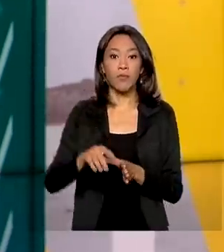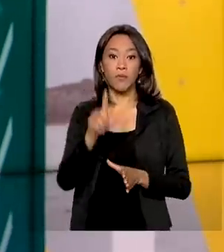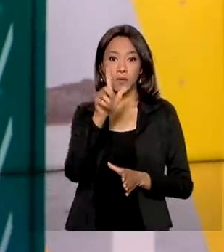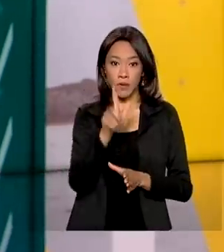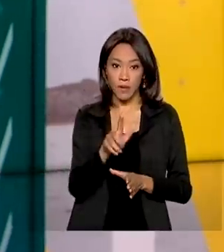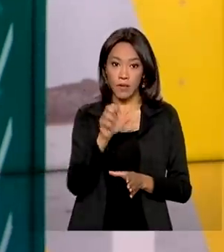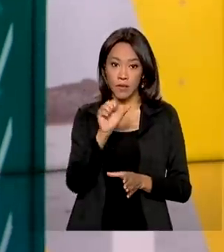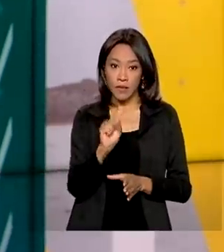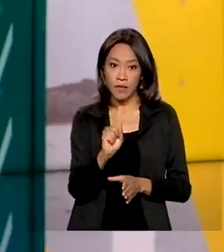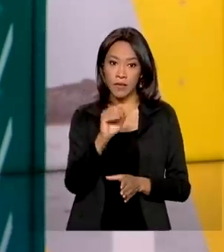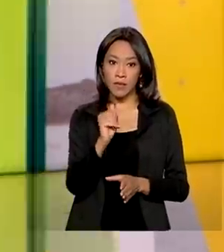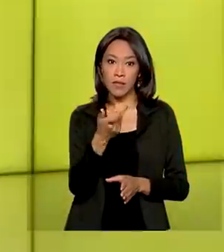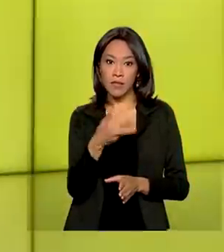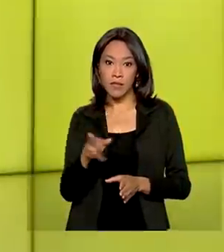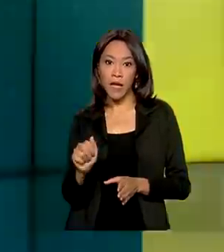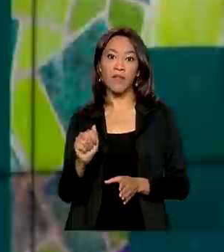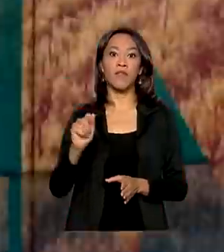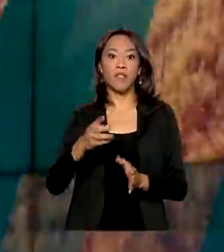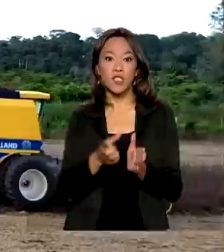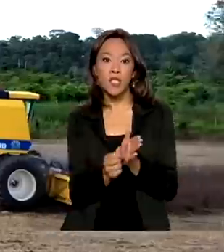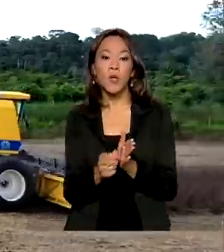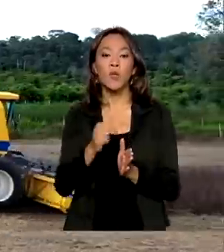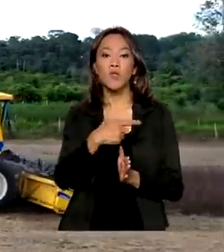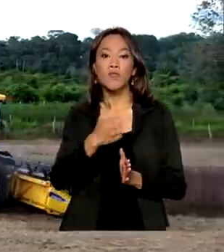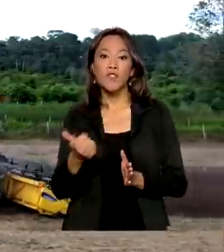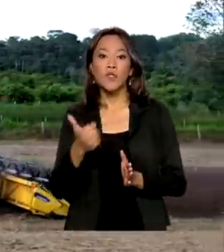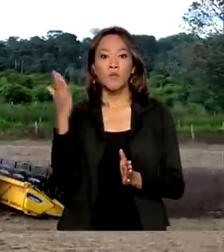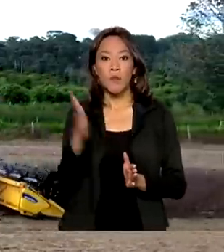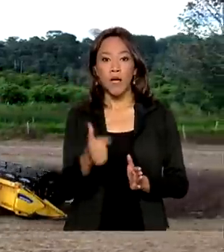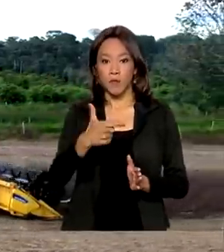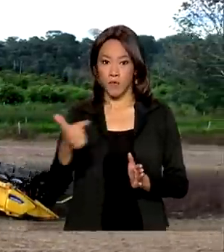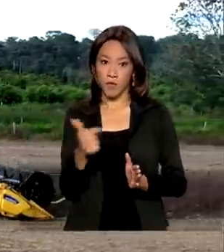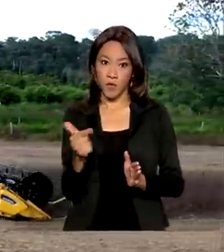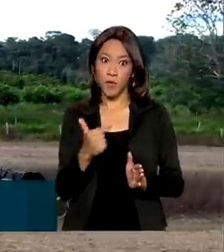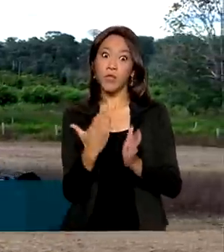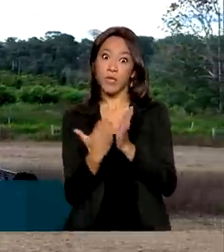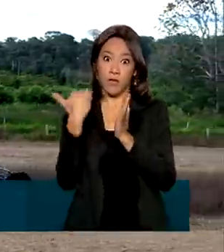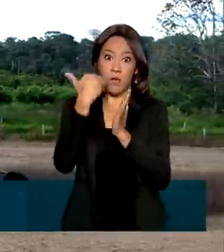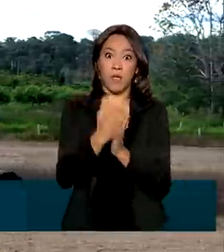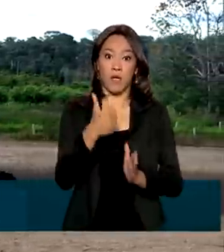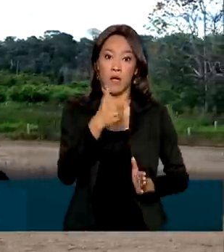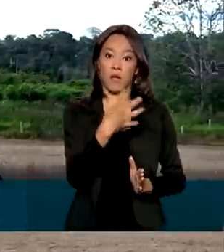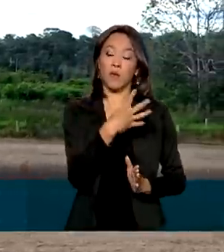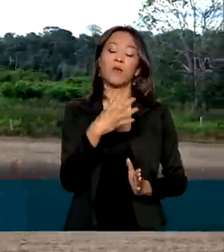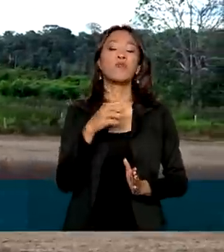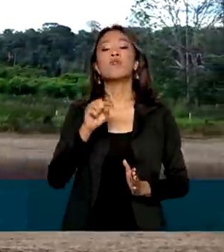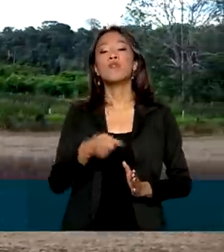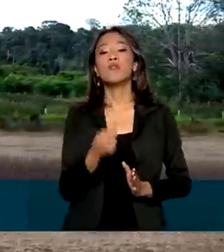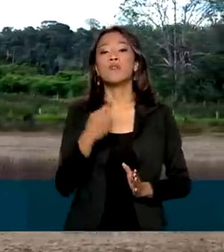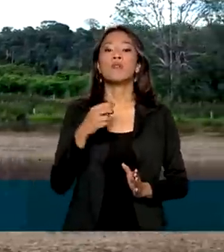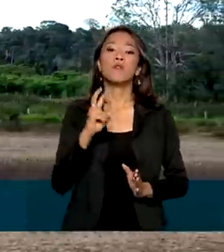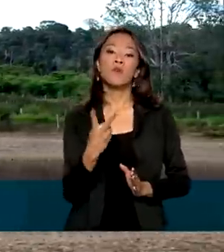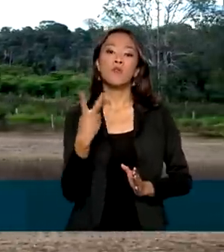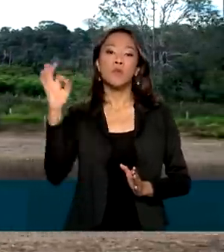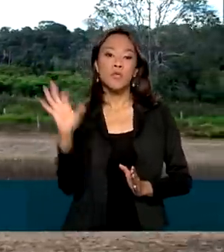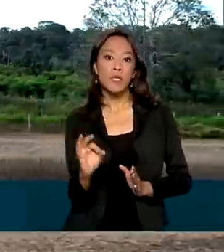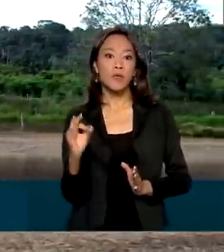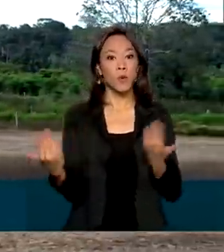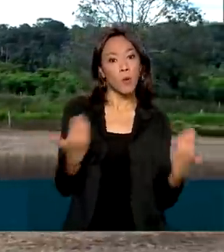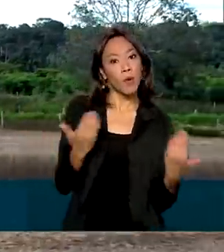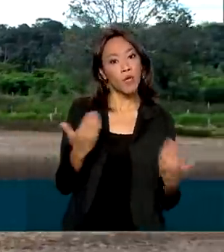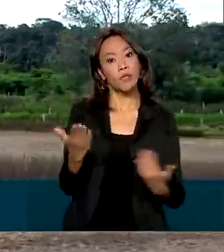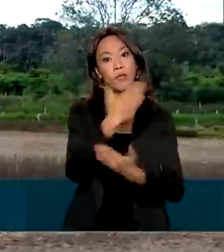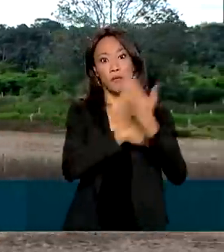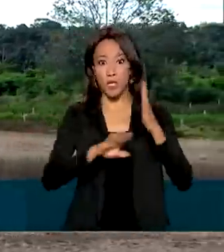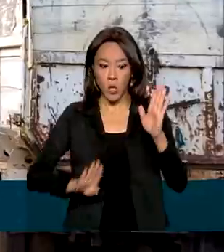2021/2022 deverá crescer 14,2 por cento em relação à anterior e alcançar um novo